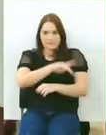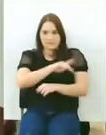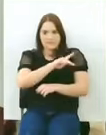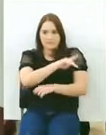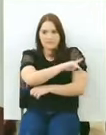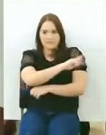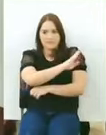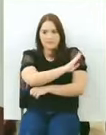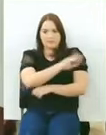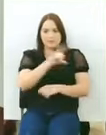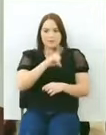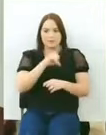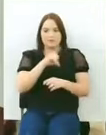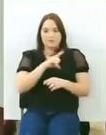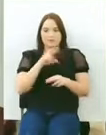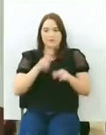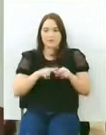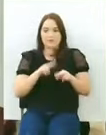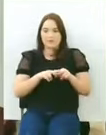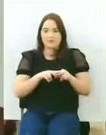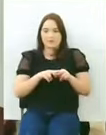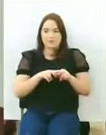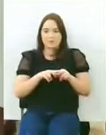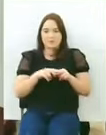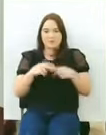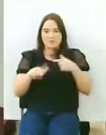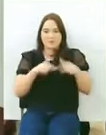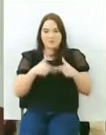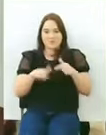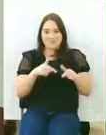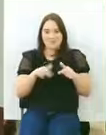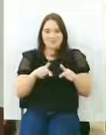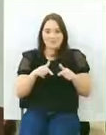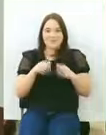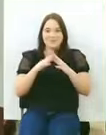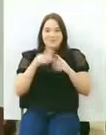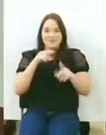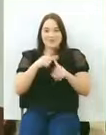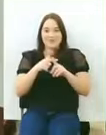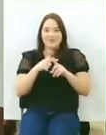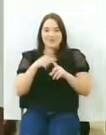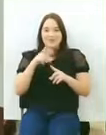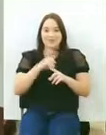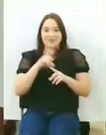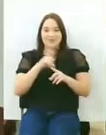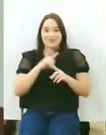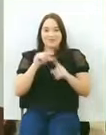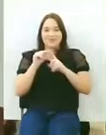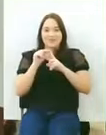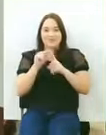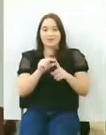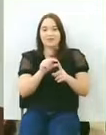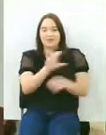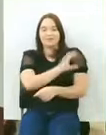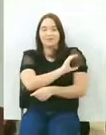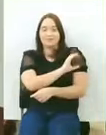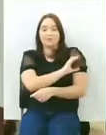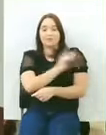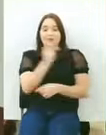Presbíteros agem como dominadores do rebanho quando ignoram o potencial da igreja. Quando a frase mais